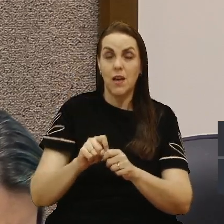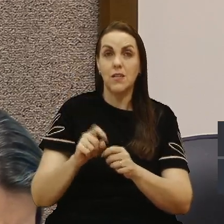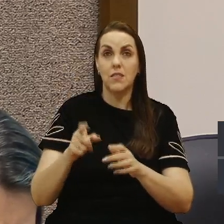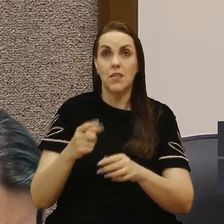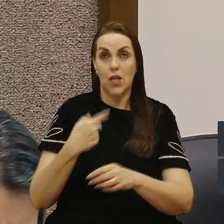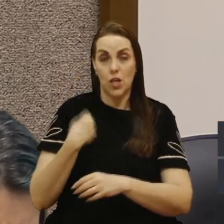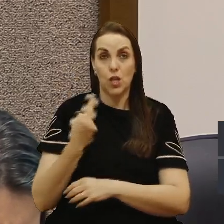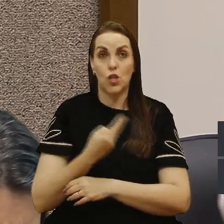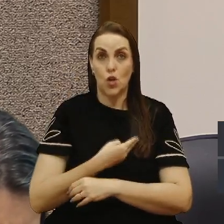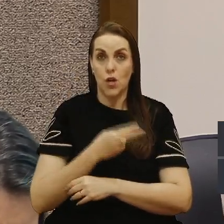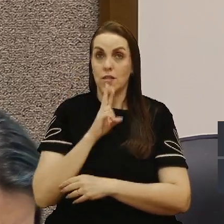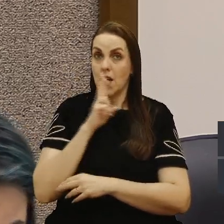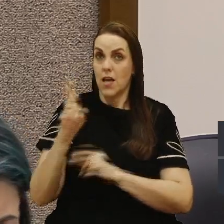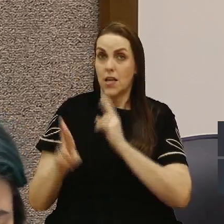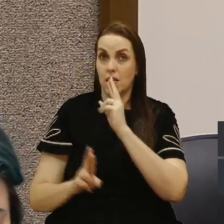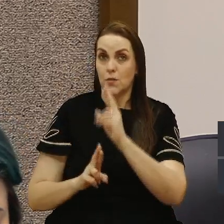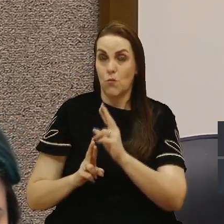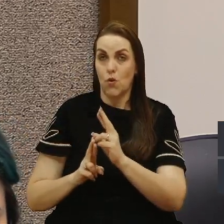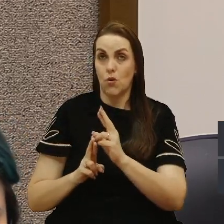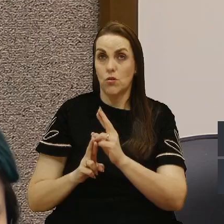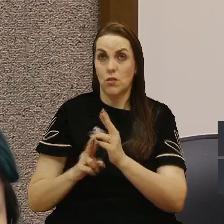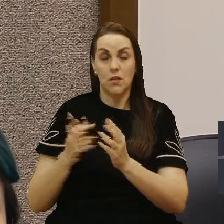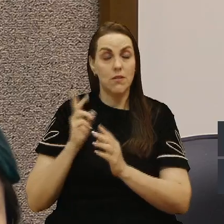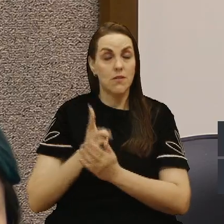a nossa resposta à oposição é um ataque.